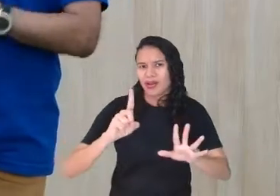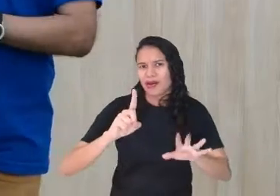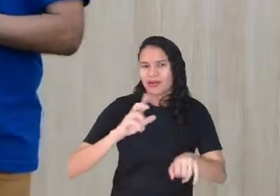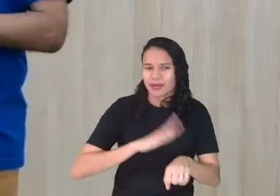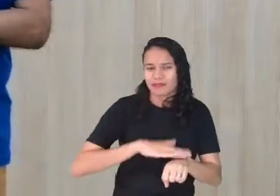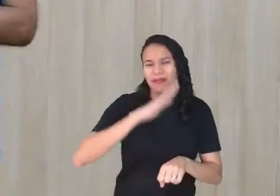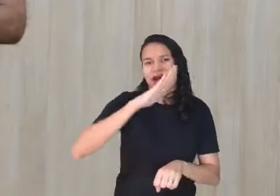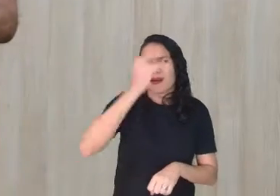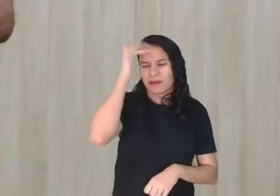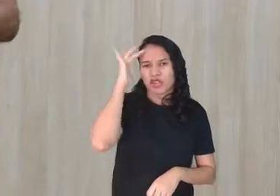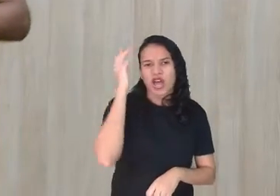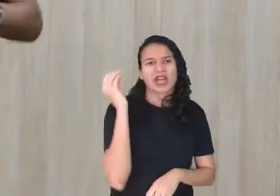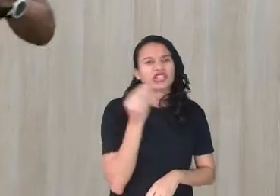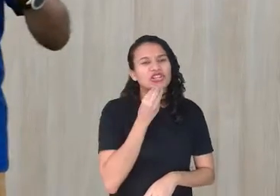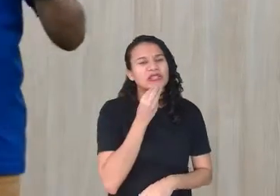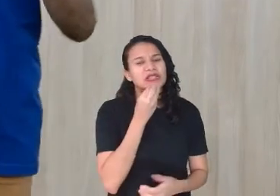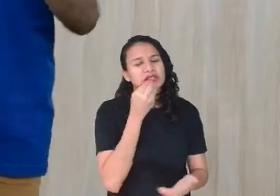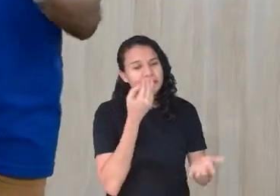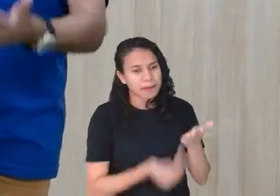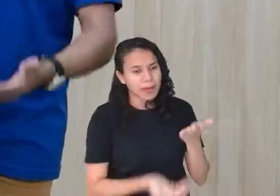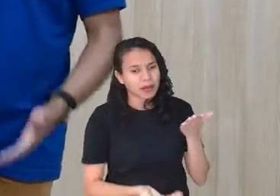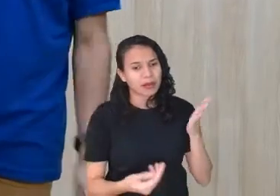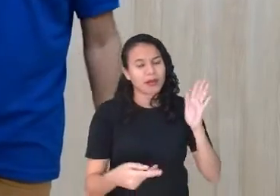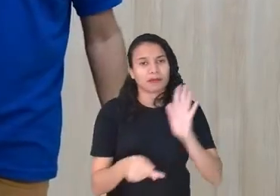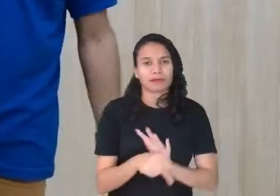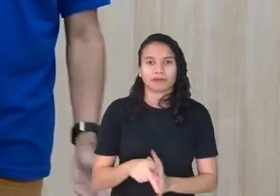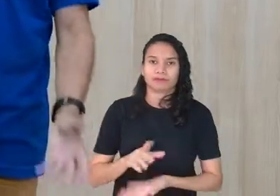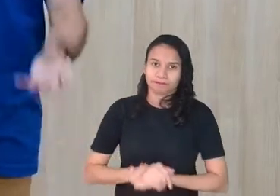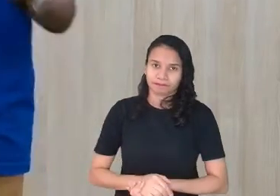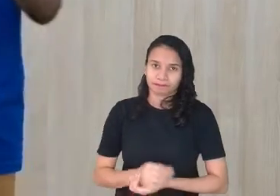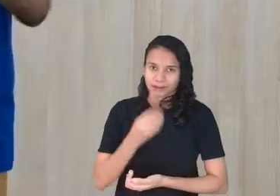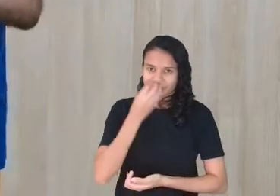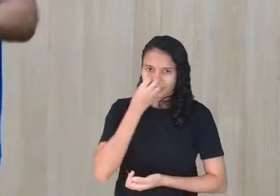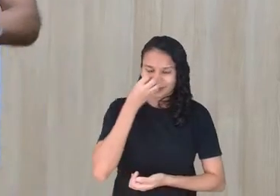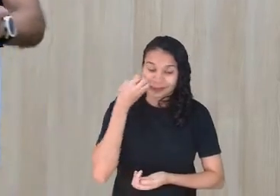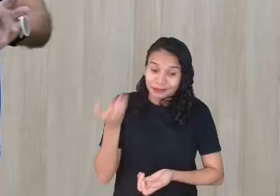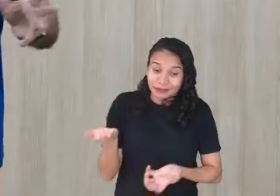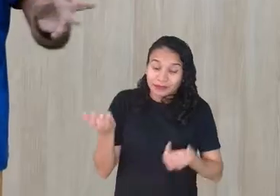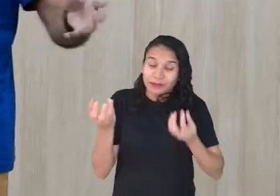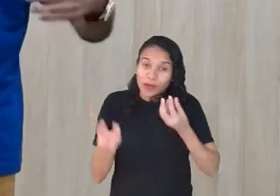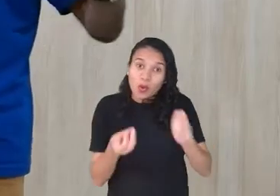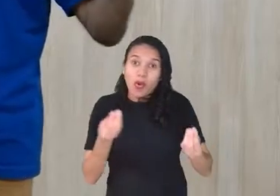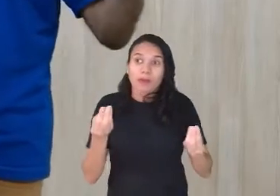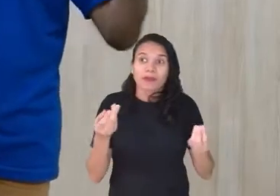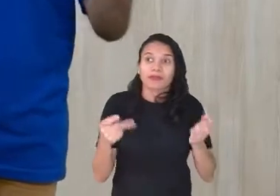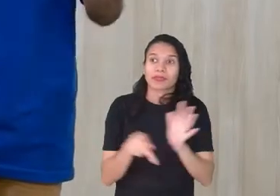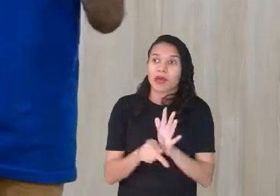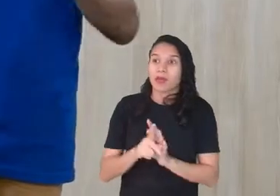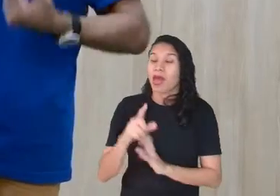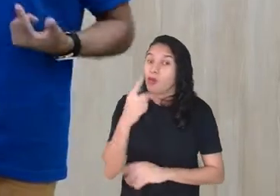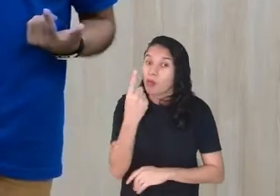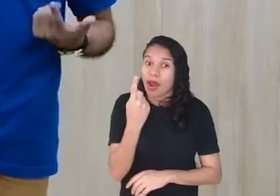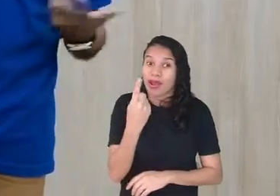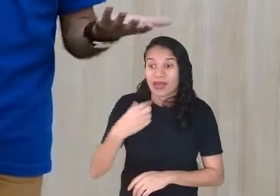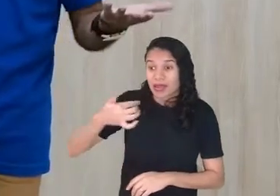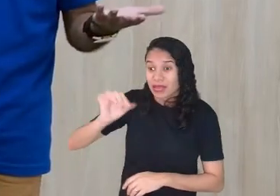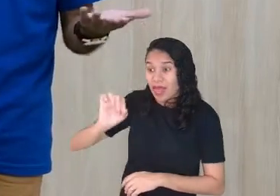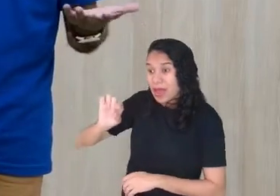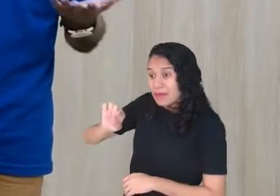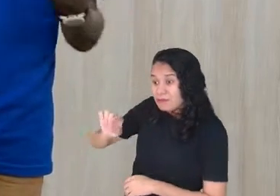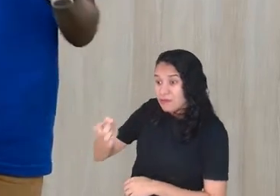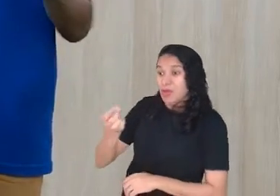é da pessoa que está fornecendo a aposta ganhar. Seja ganhar um jogo, 1 milhar no jogo do bicho é 1 em 10 mil,